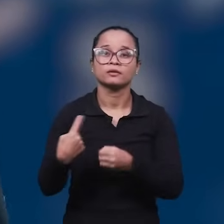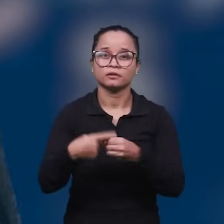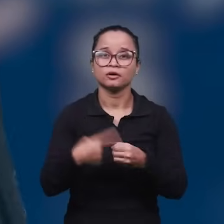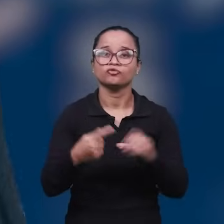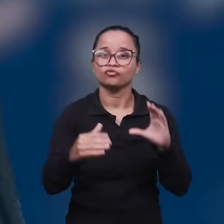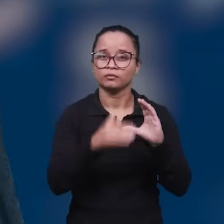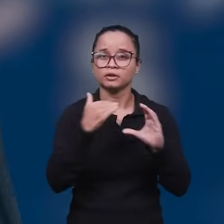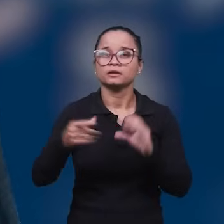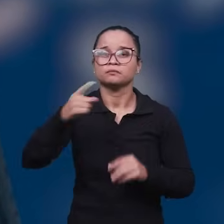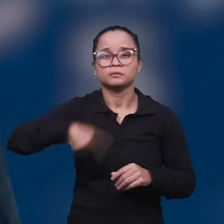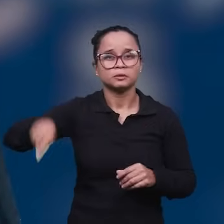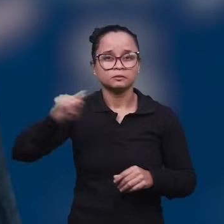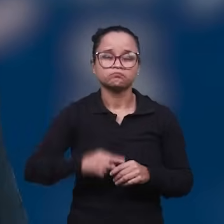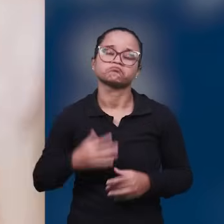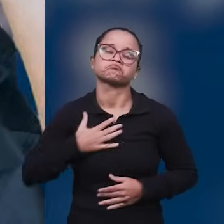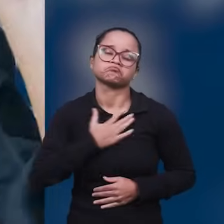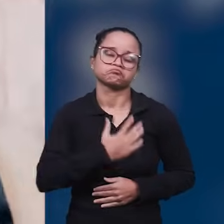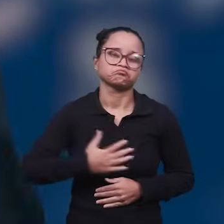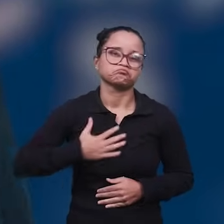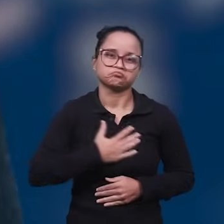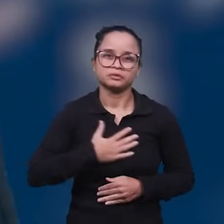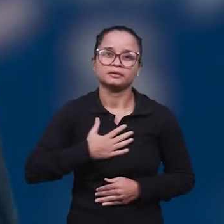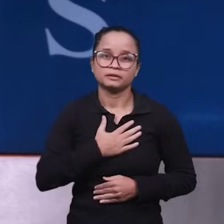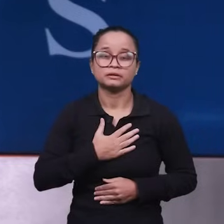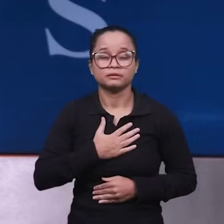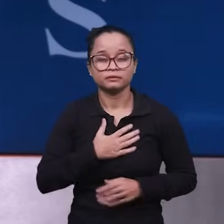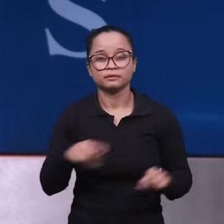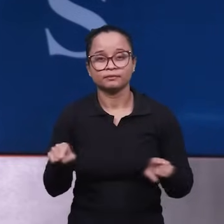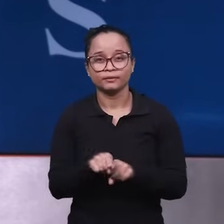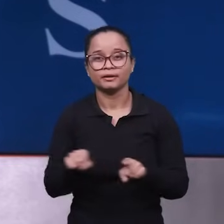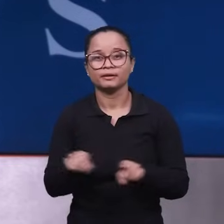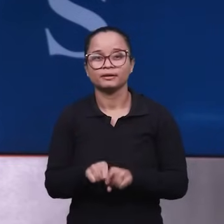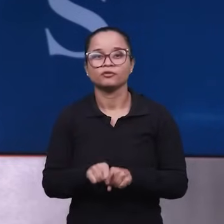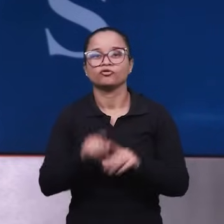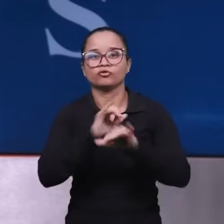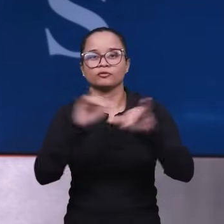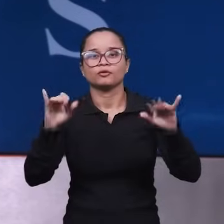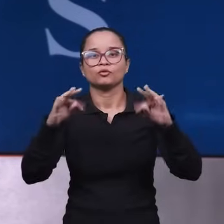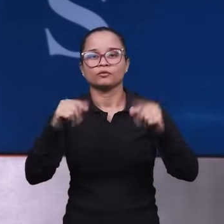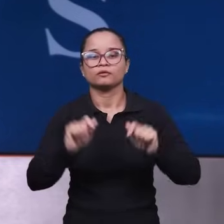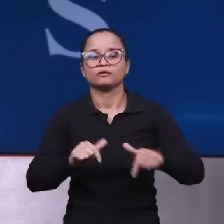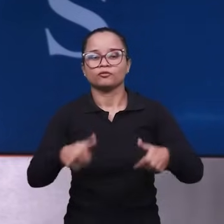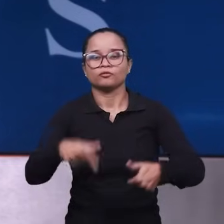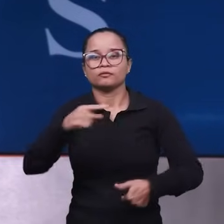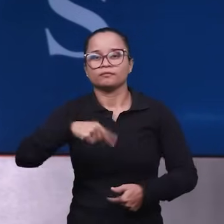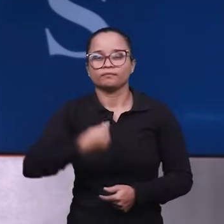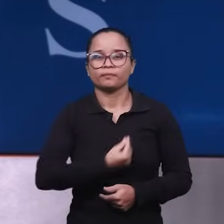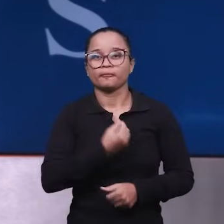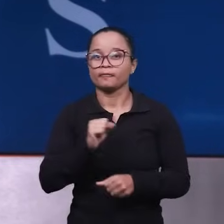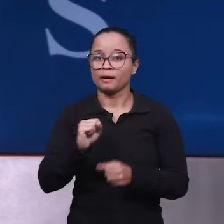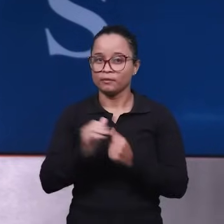juntinho. Paz do Senhor. Tchau. É com você, Jorge. Obrigado pelas informações. E agora nós vamos para a região